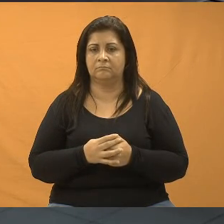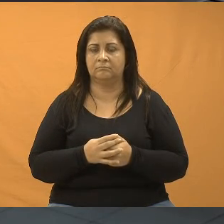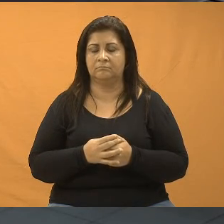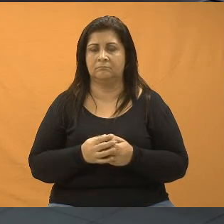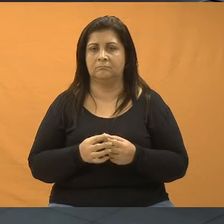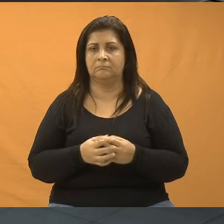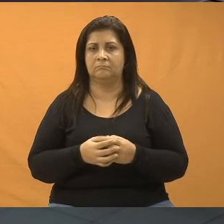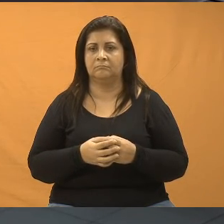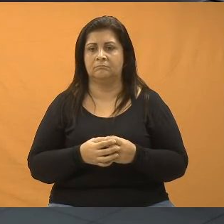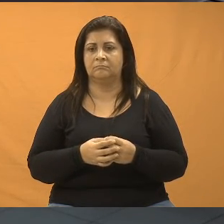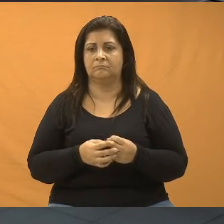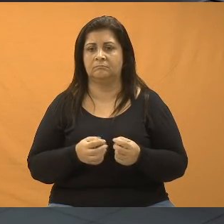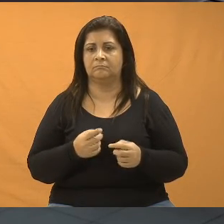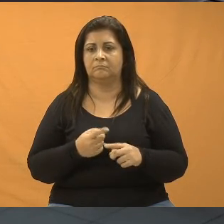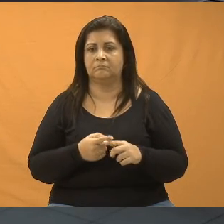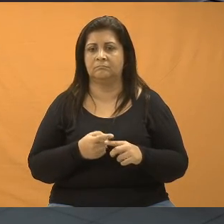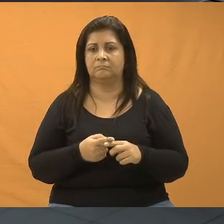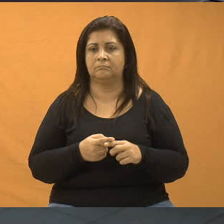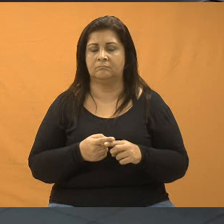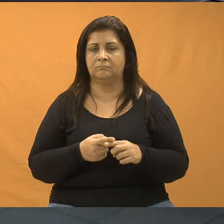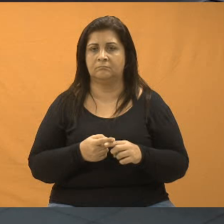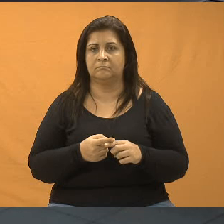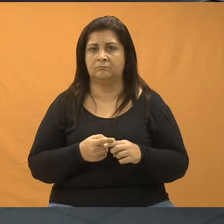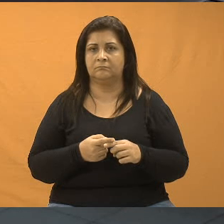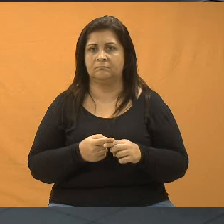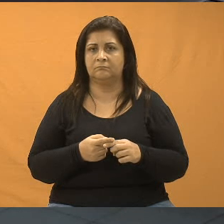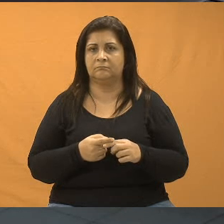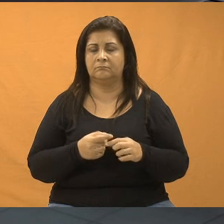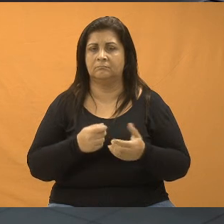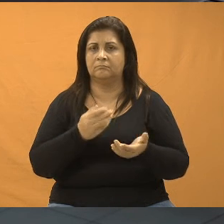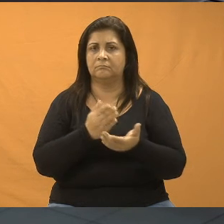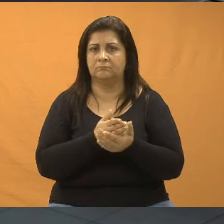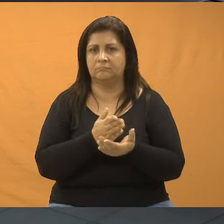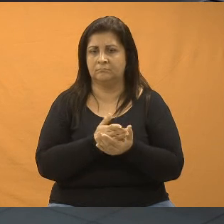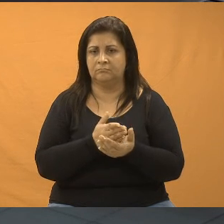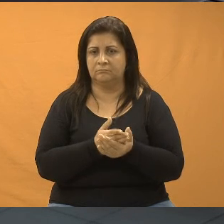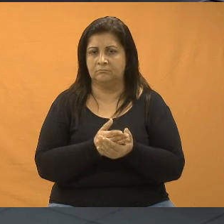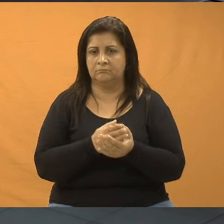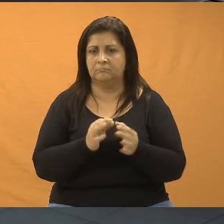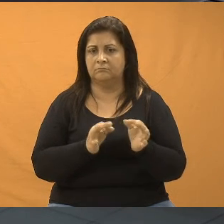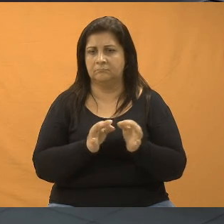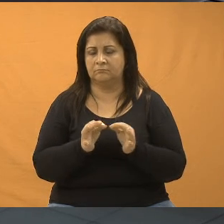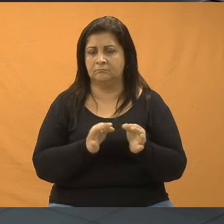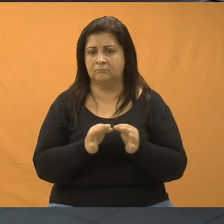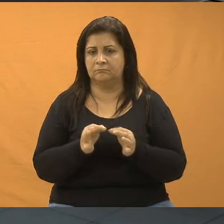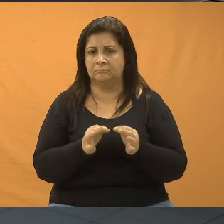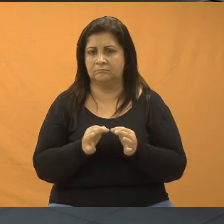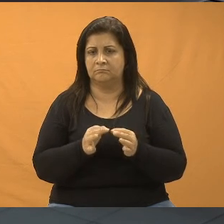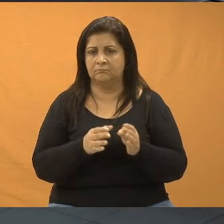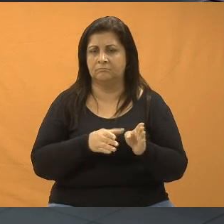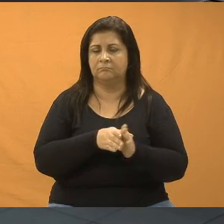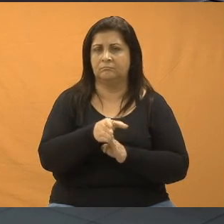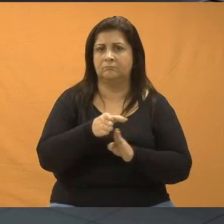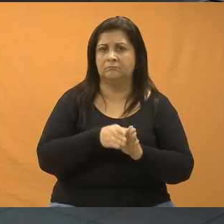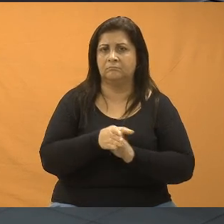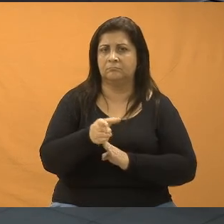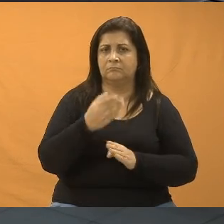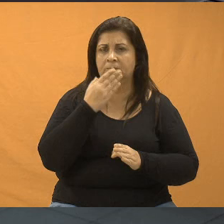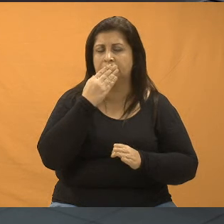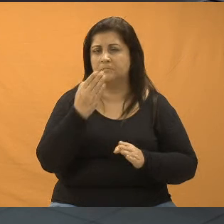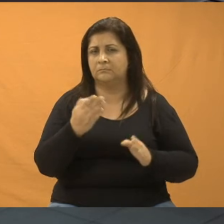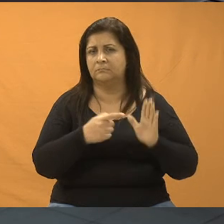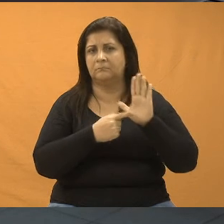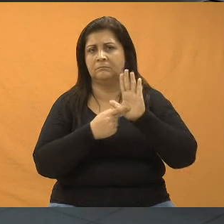ações, né, estou anos na prefeitura, tanto é que ações, como o senhor Jorge está falando, de um conselheiro requerer,